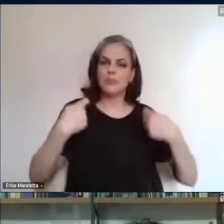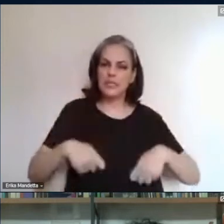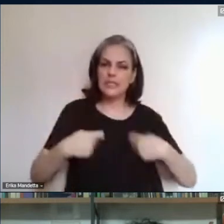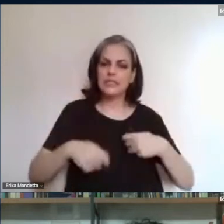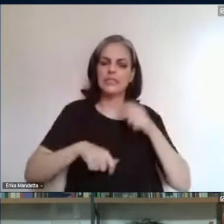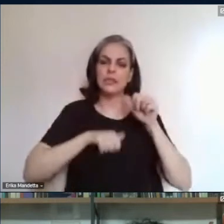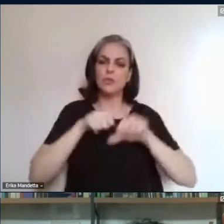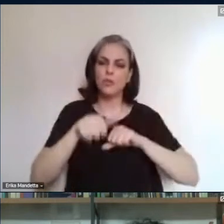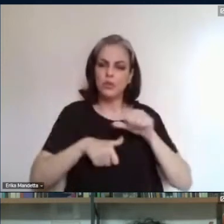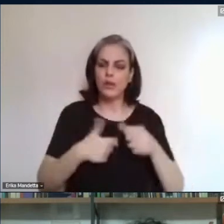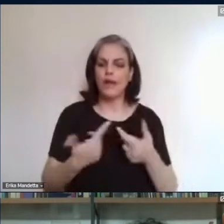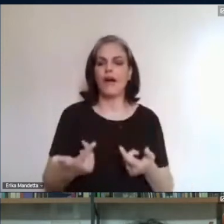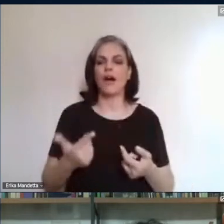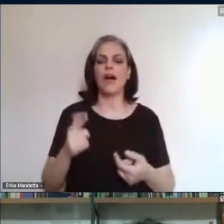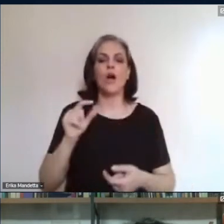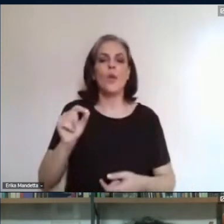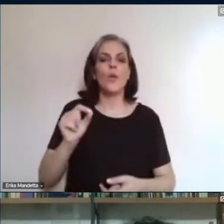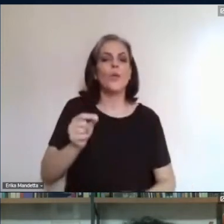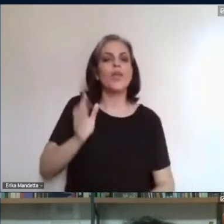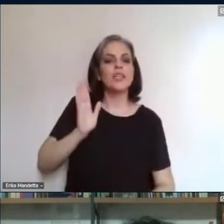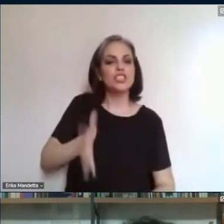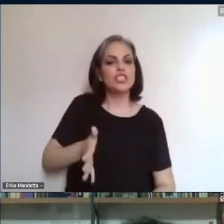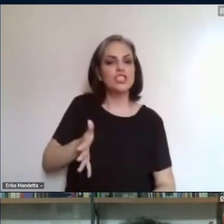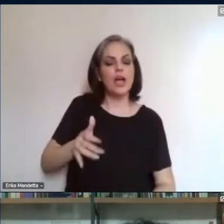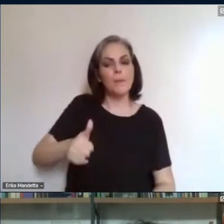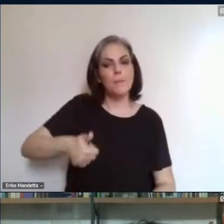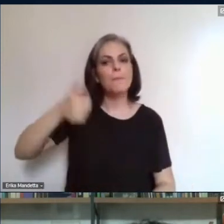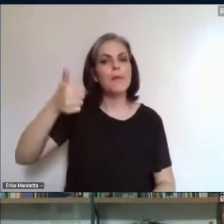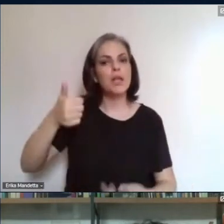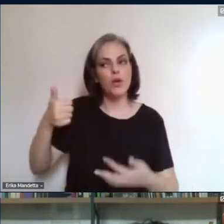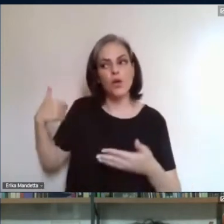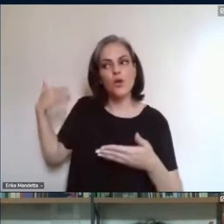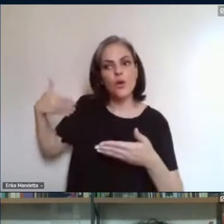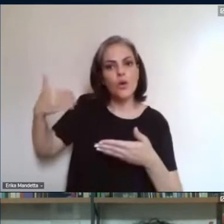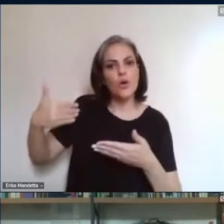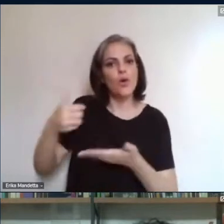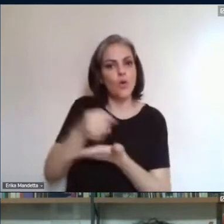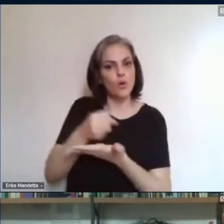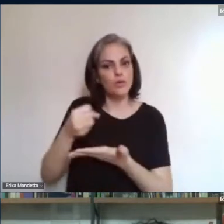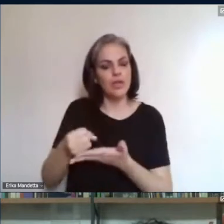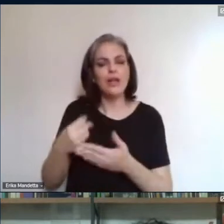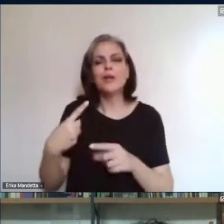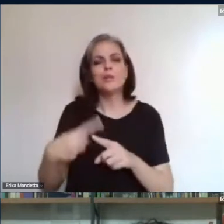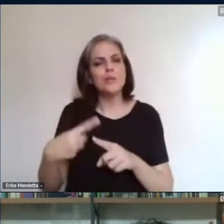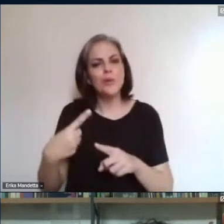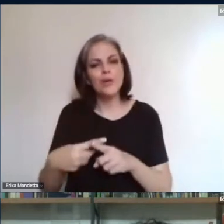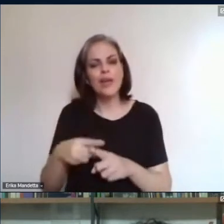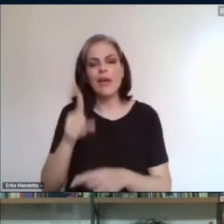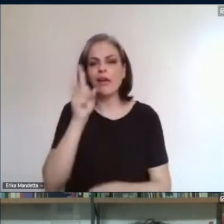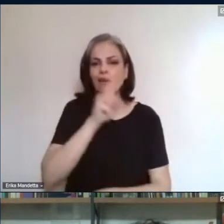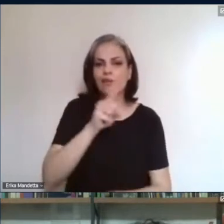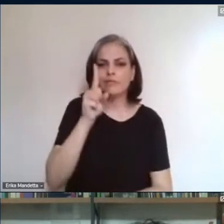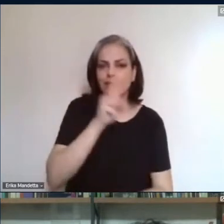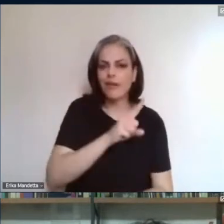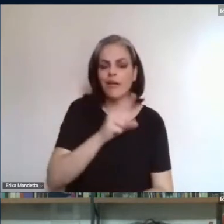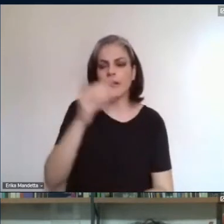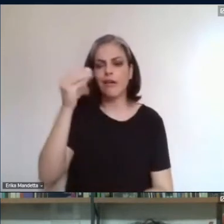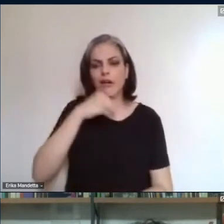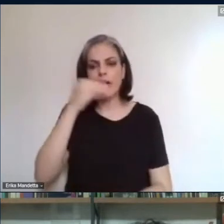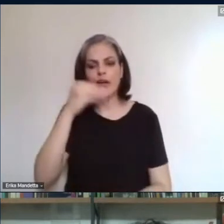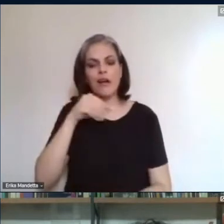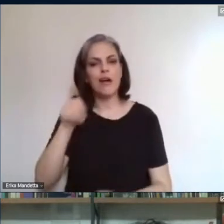que teve evolução nos contratos, o que que ficou frágil dentro dos contratos,